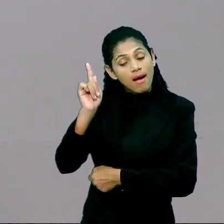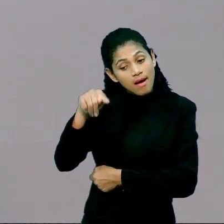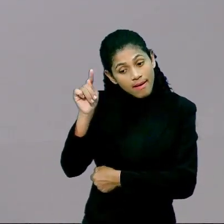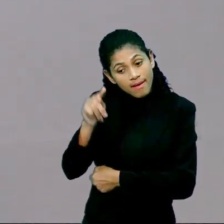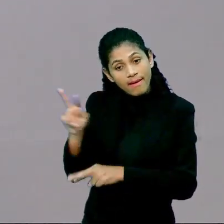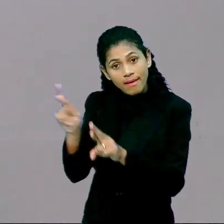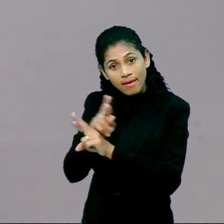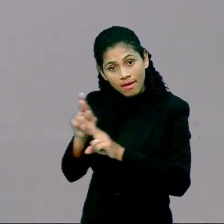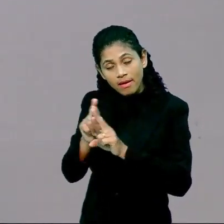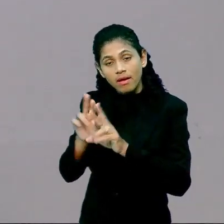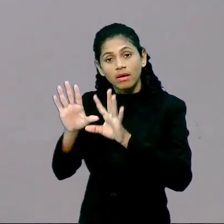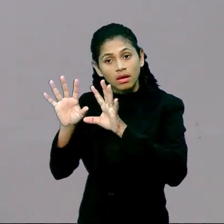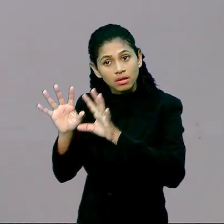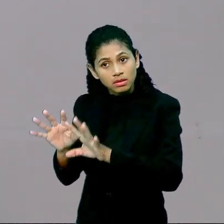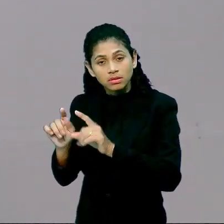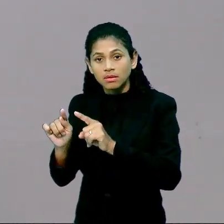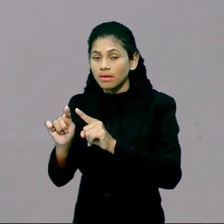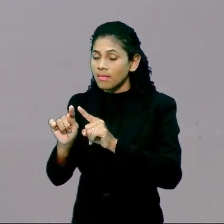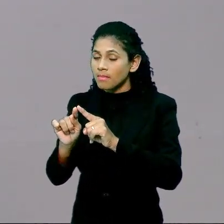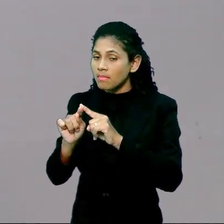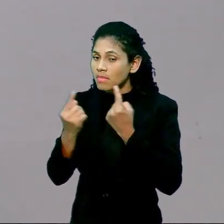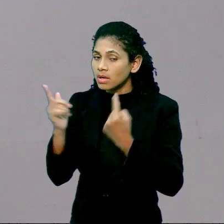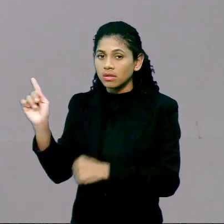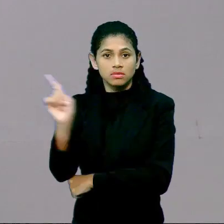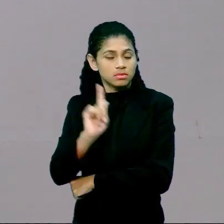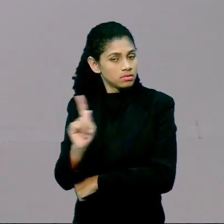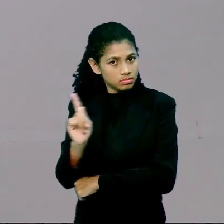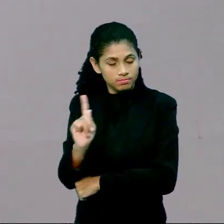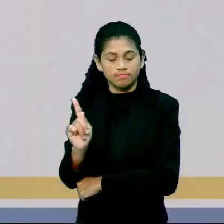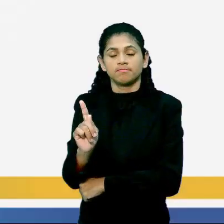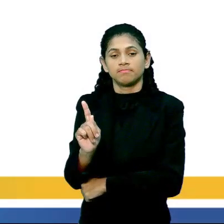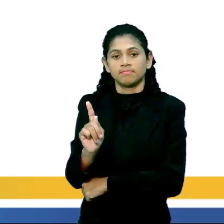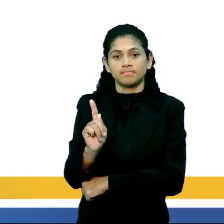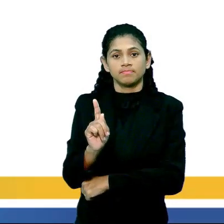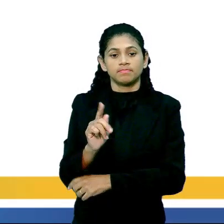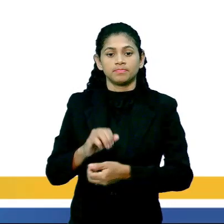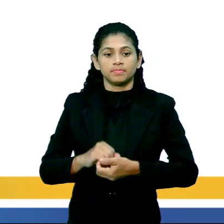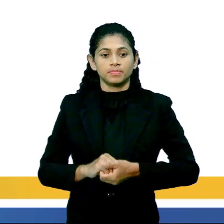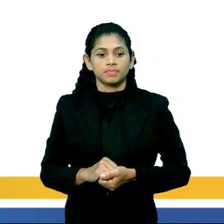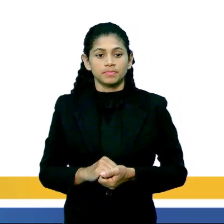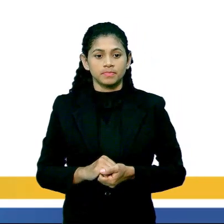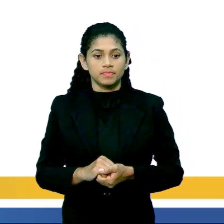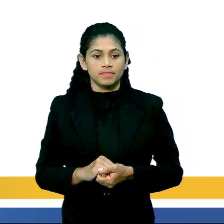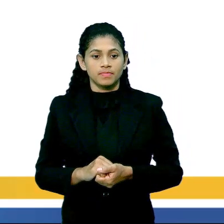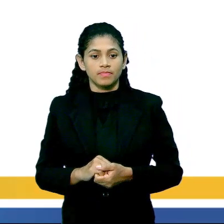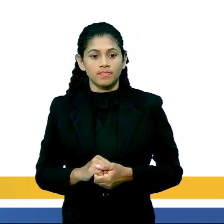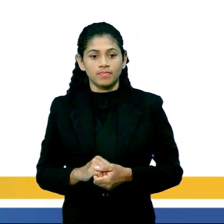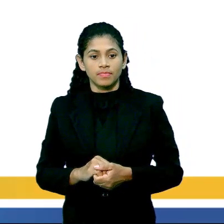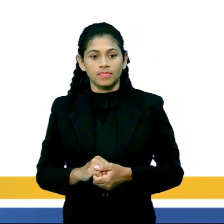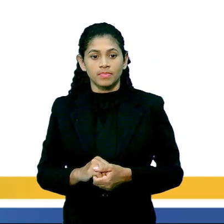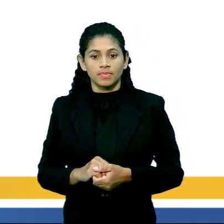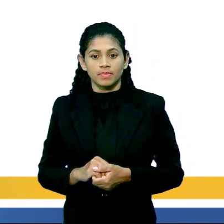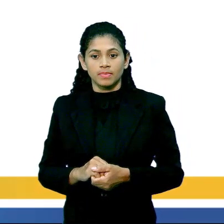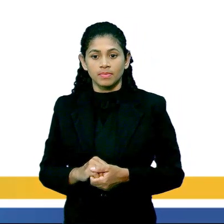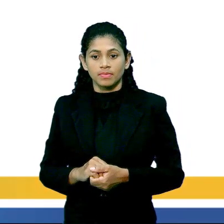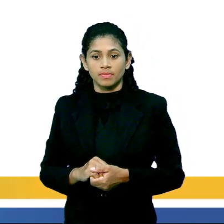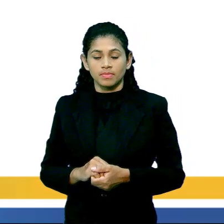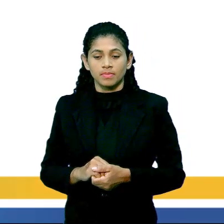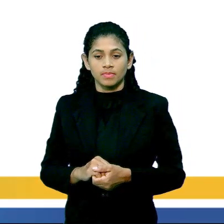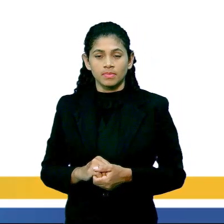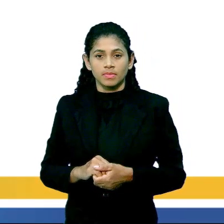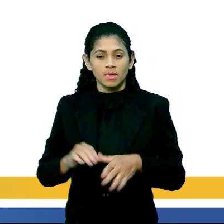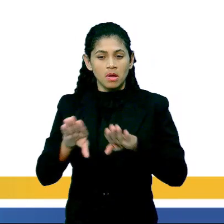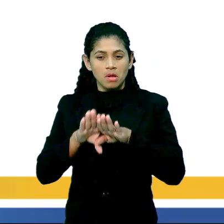errada, mas justamente pela essa construção histórica e não pela sua raiz de fato, beleza? Vamos ver aqui, ó. E a desordem que contribuíam para